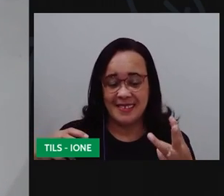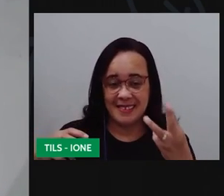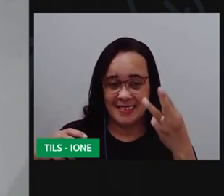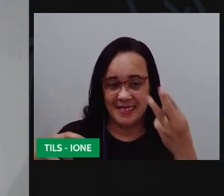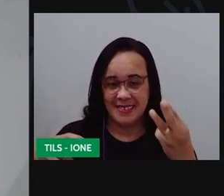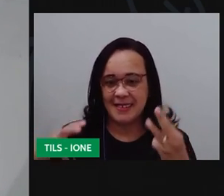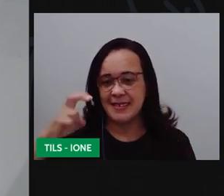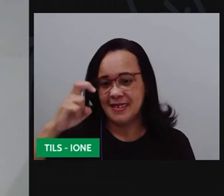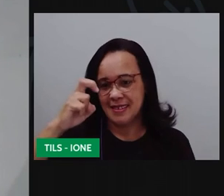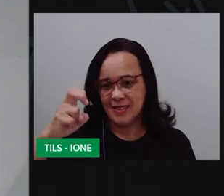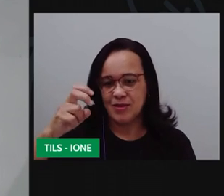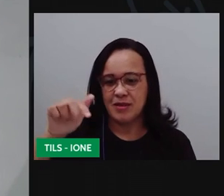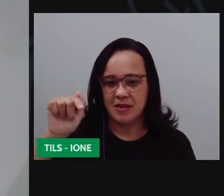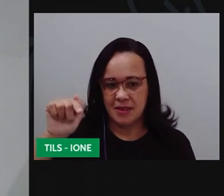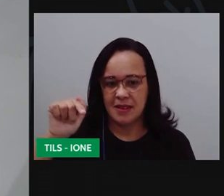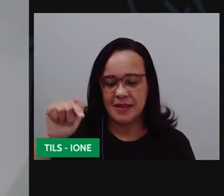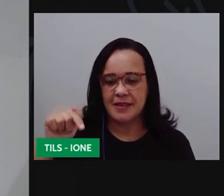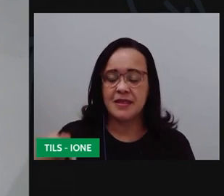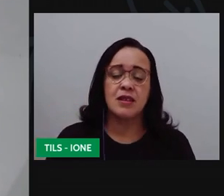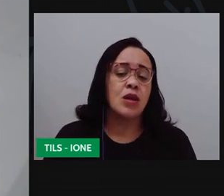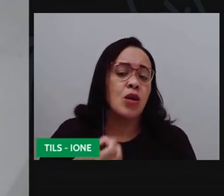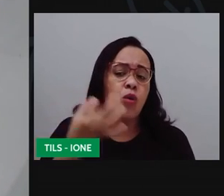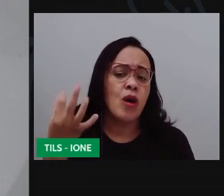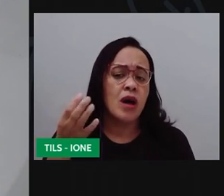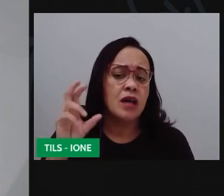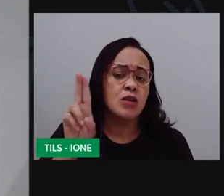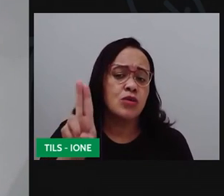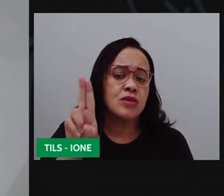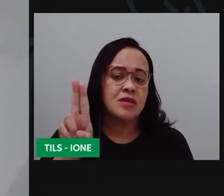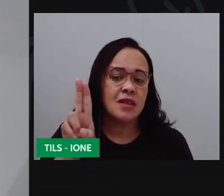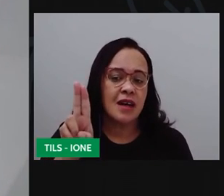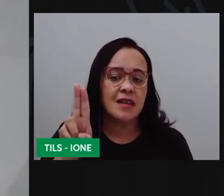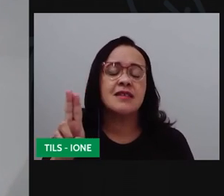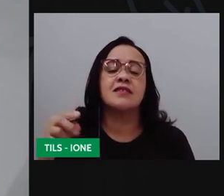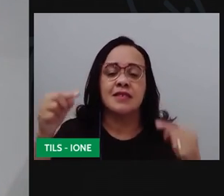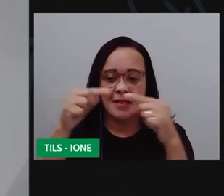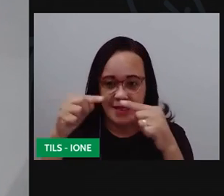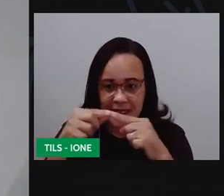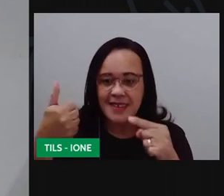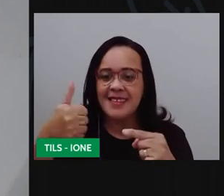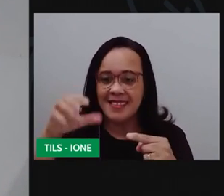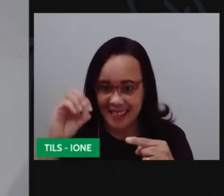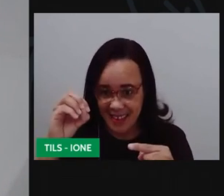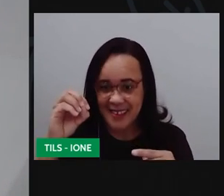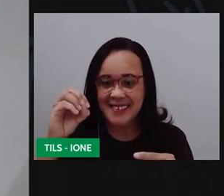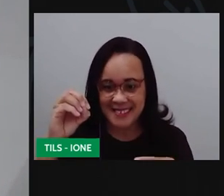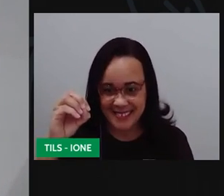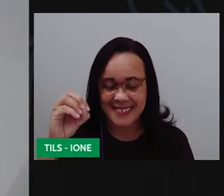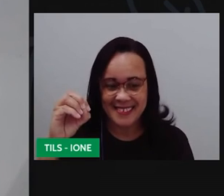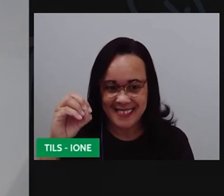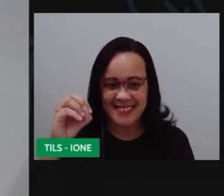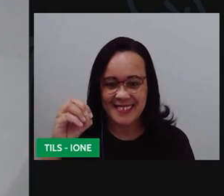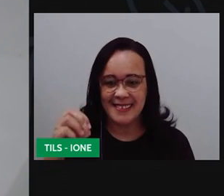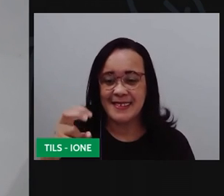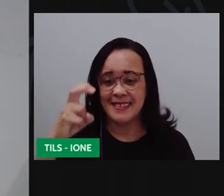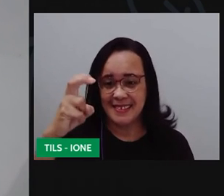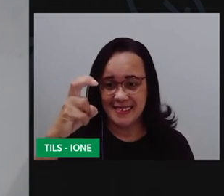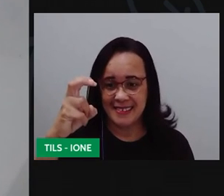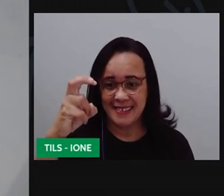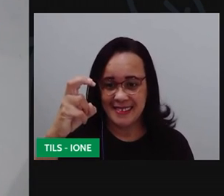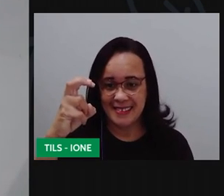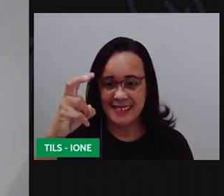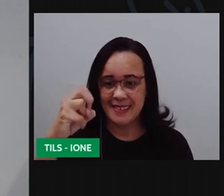cada dezena equivale a quantas unidades 10 Então temos cinco é isso 50